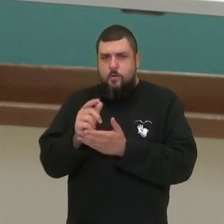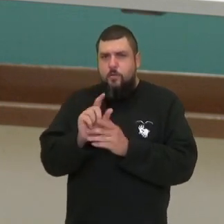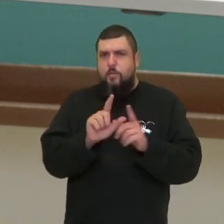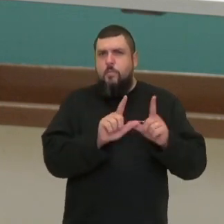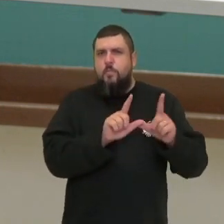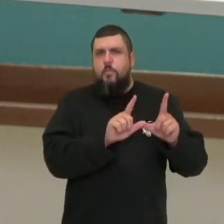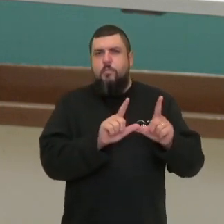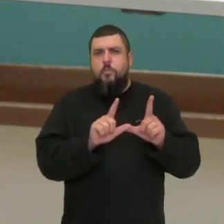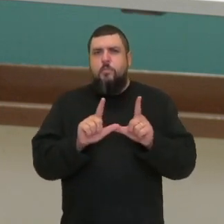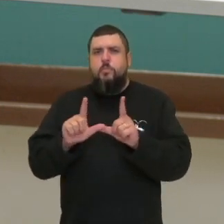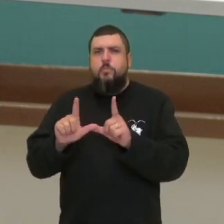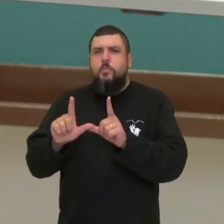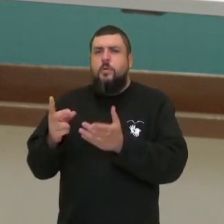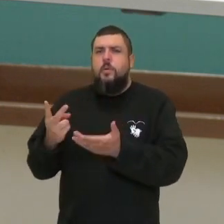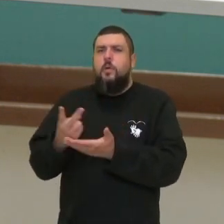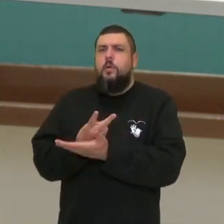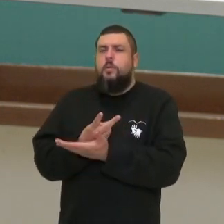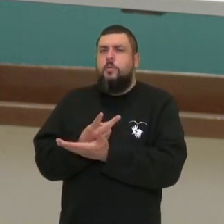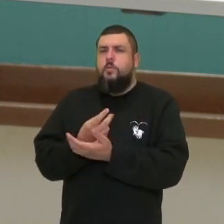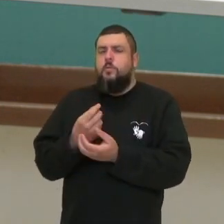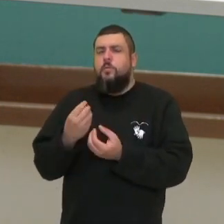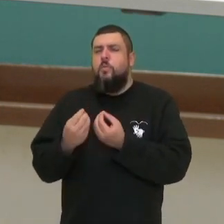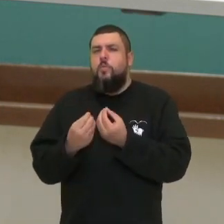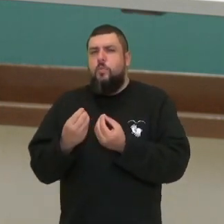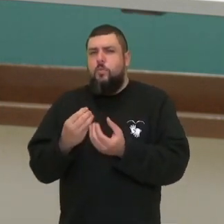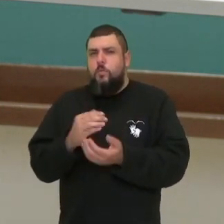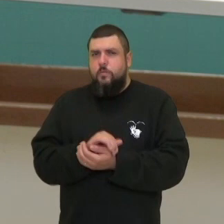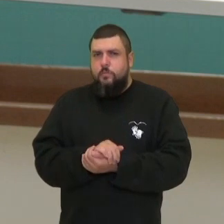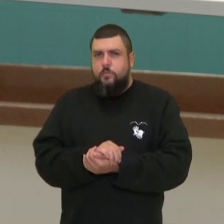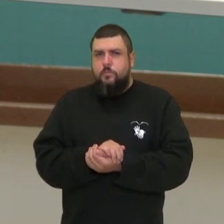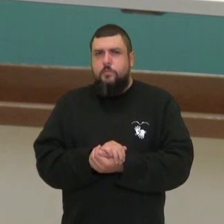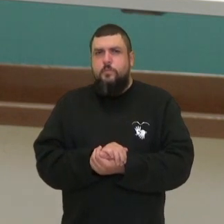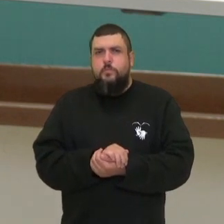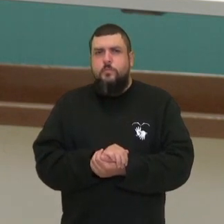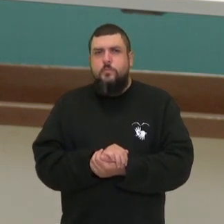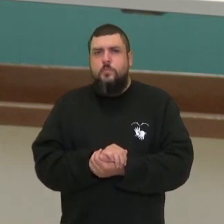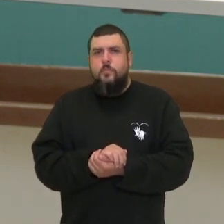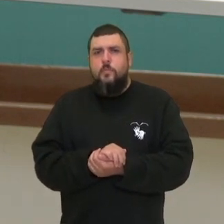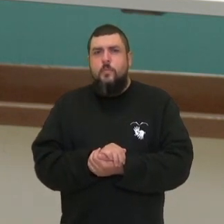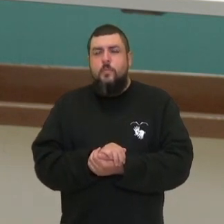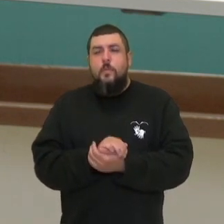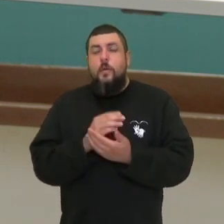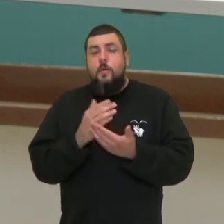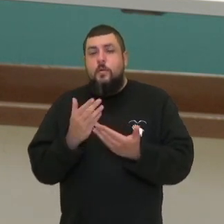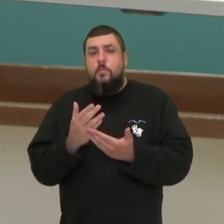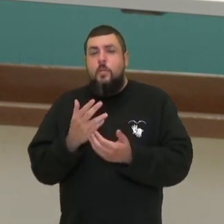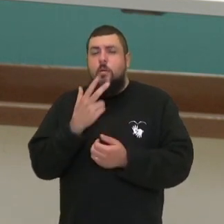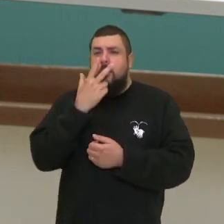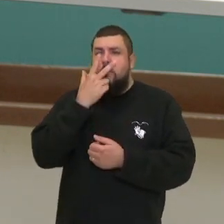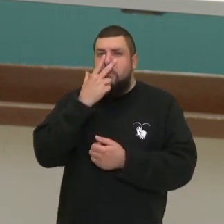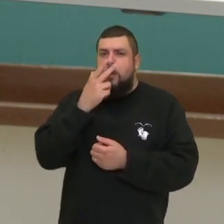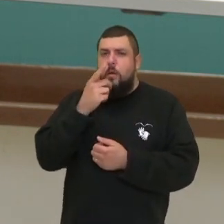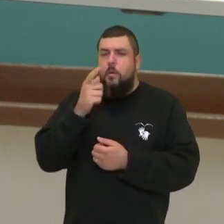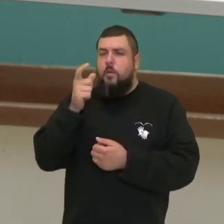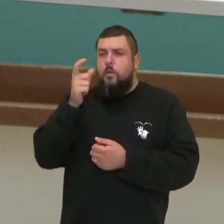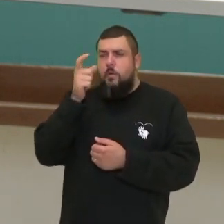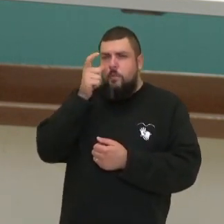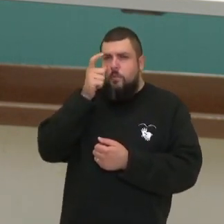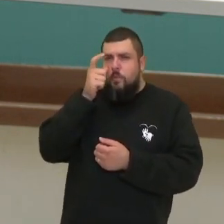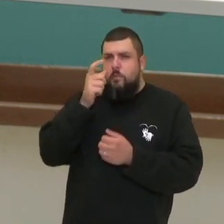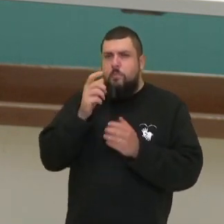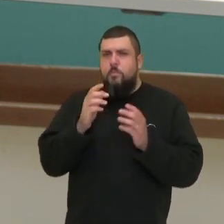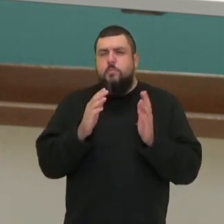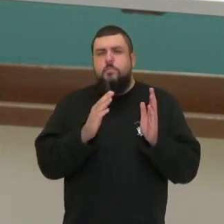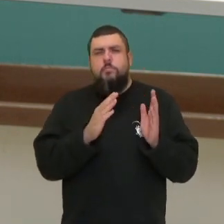correta? O que será que aconteceria, pessoal? Não daria a ideia de movimento, né? Então, a ordem,